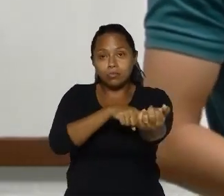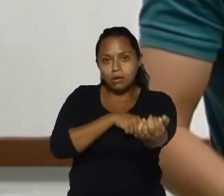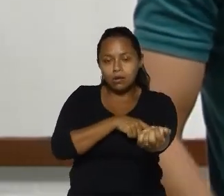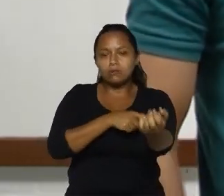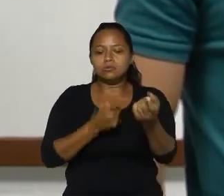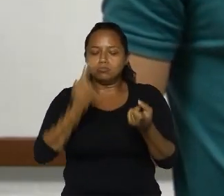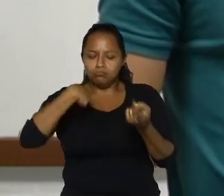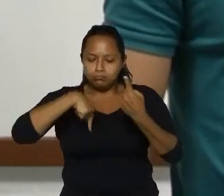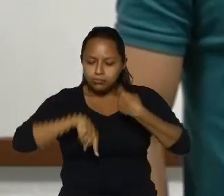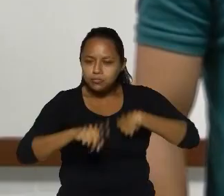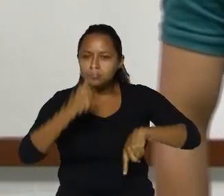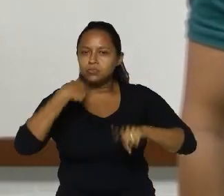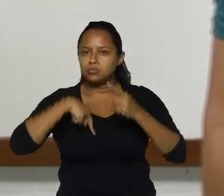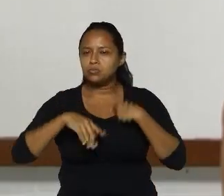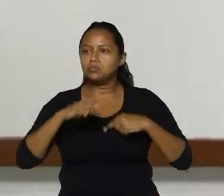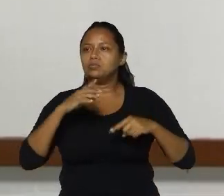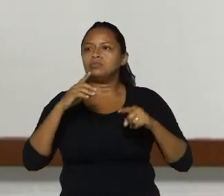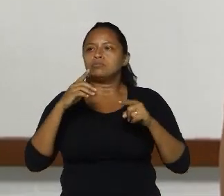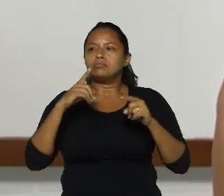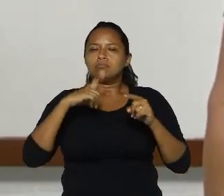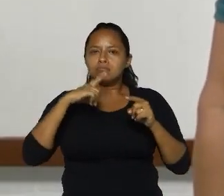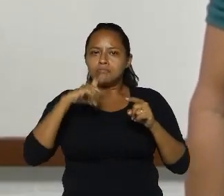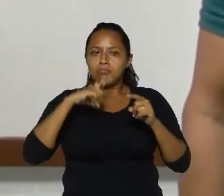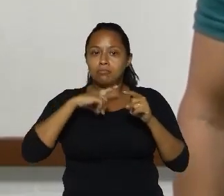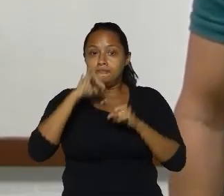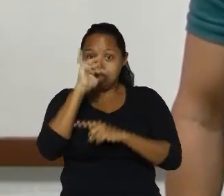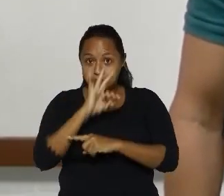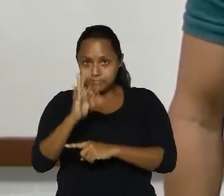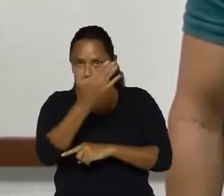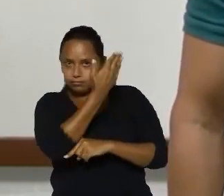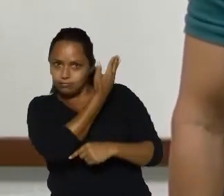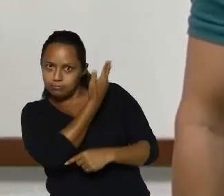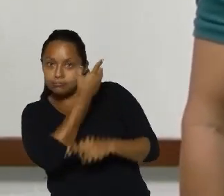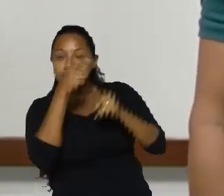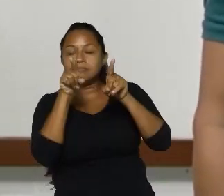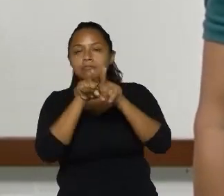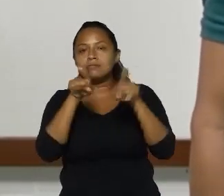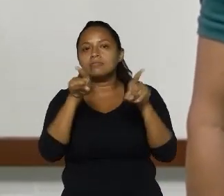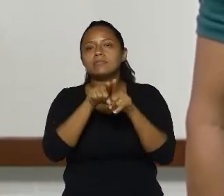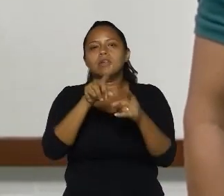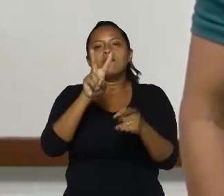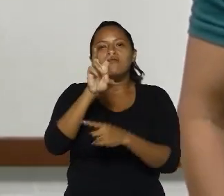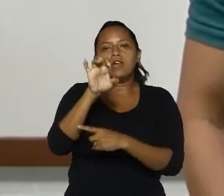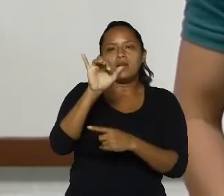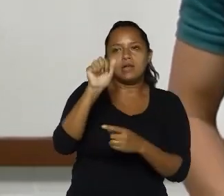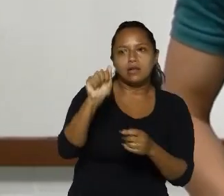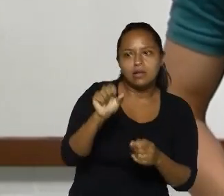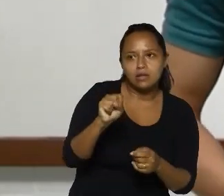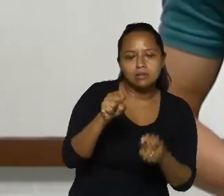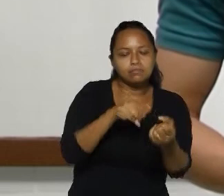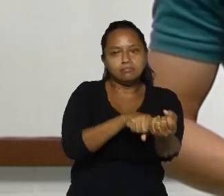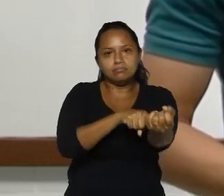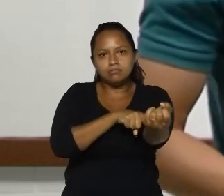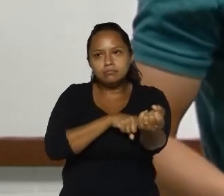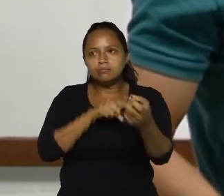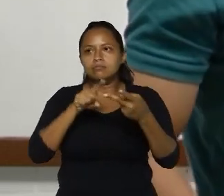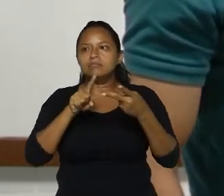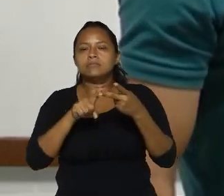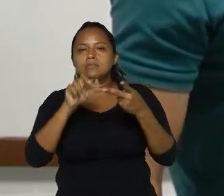vasos que são representados pelas artérias, pelas veias e pelos capilares.